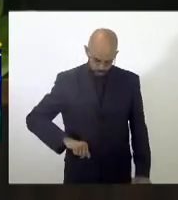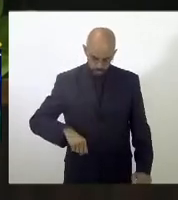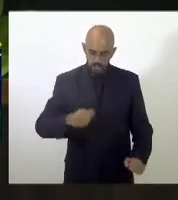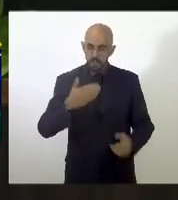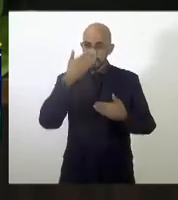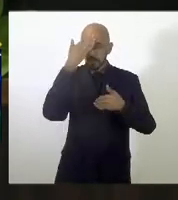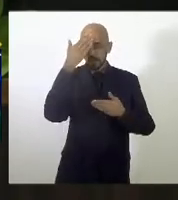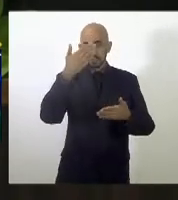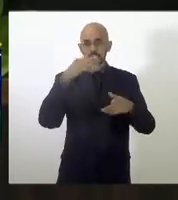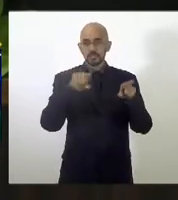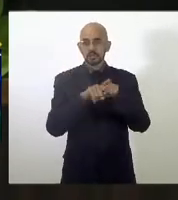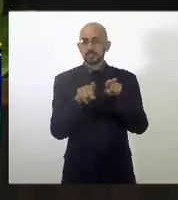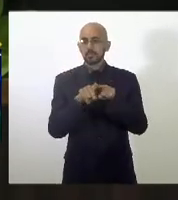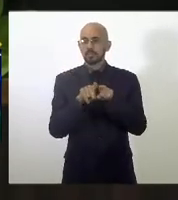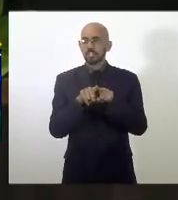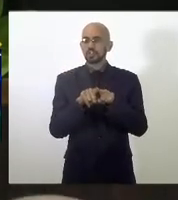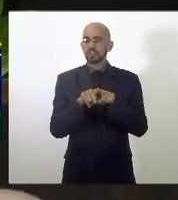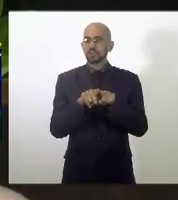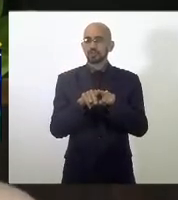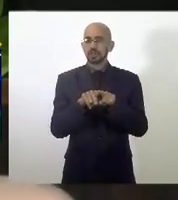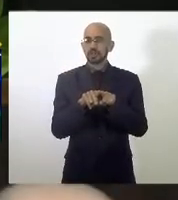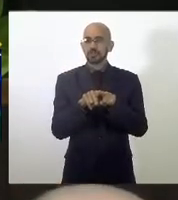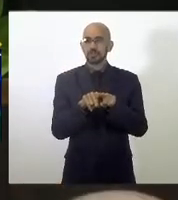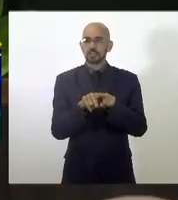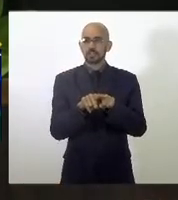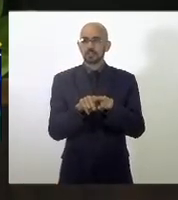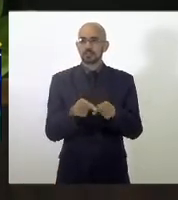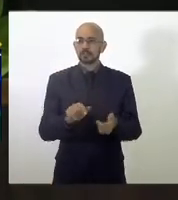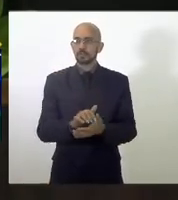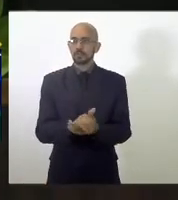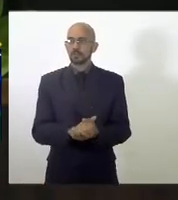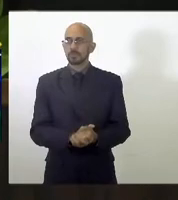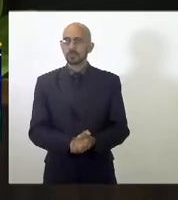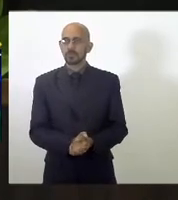Agradecer as palavras lá, Mink, muito agradecido, meu irmão.